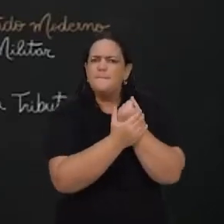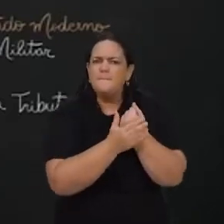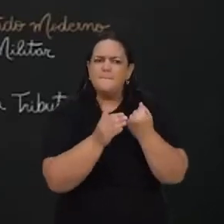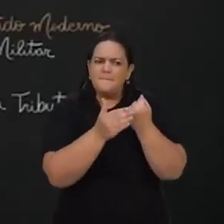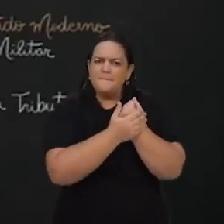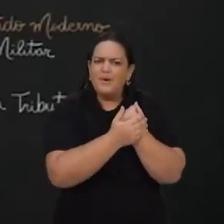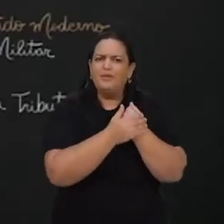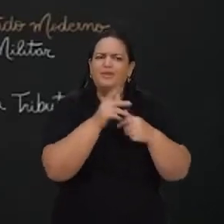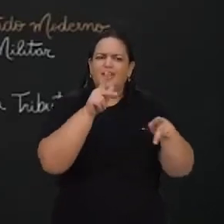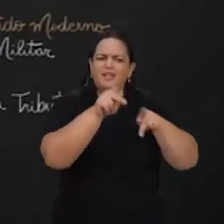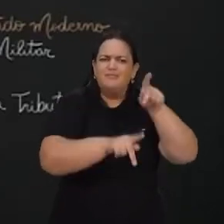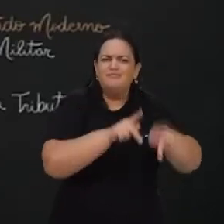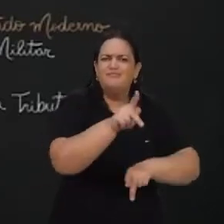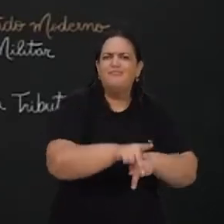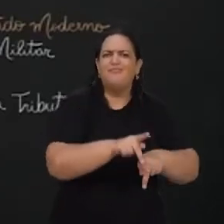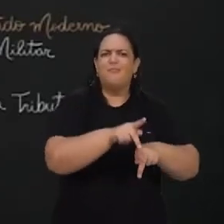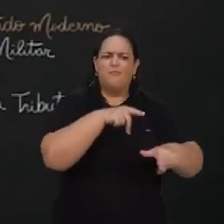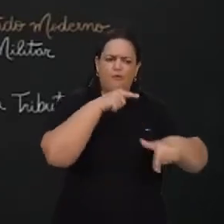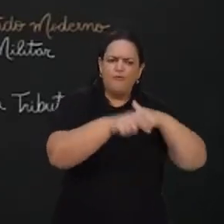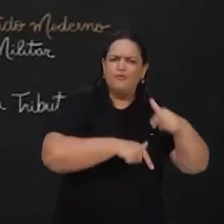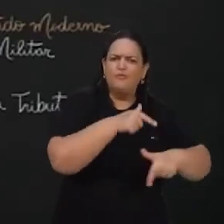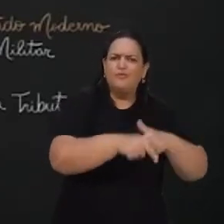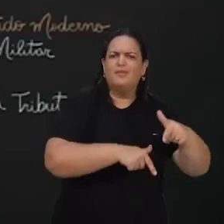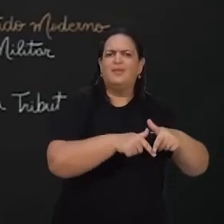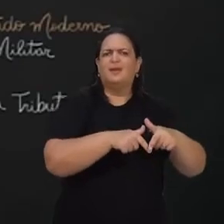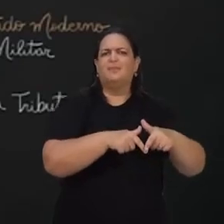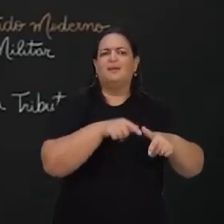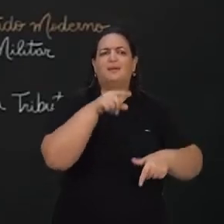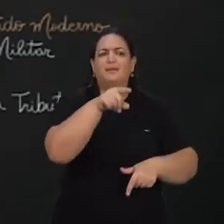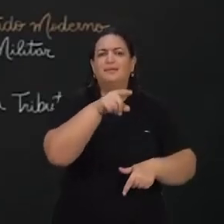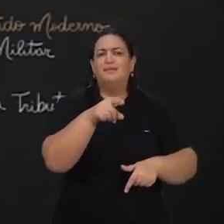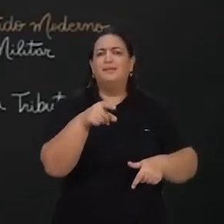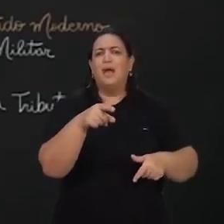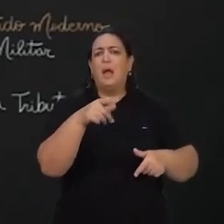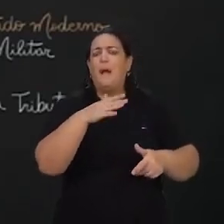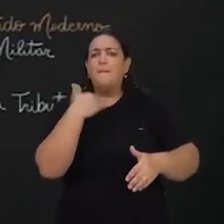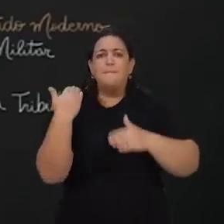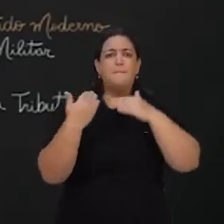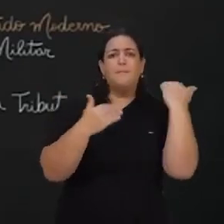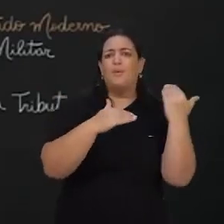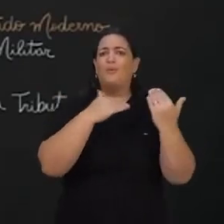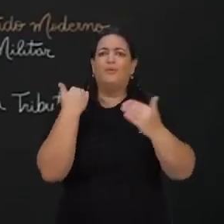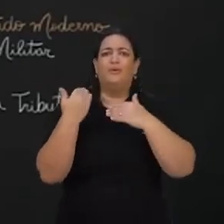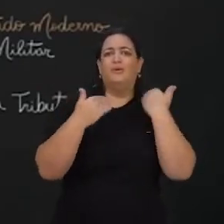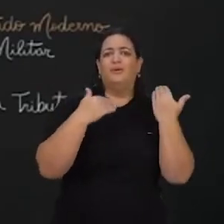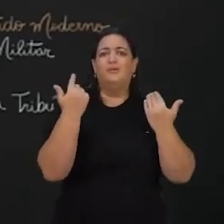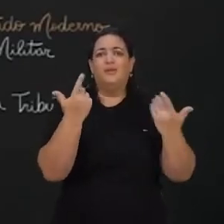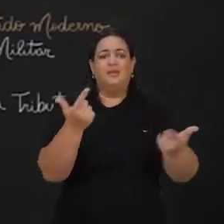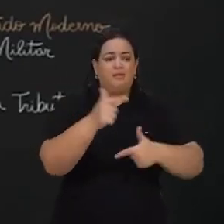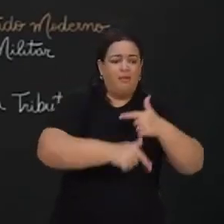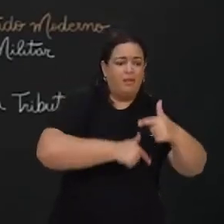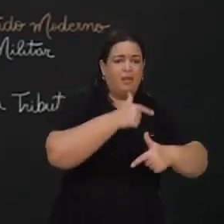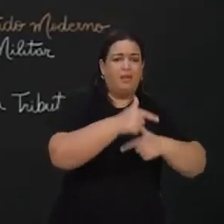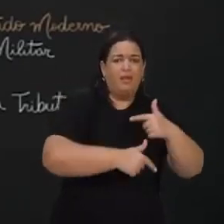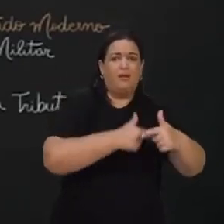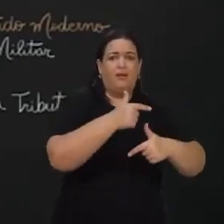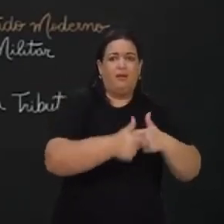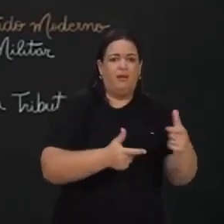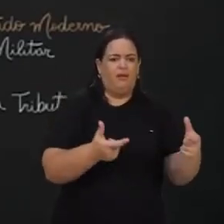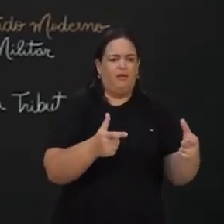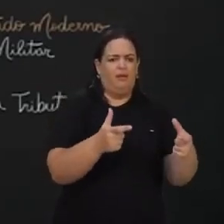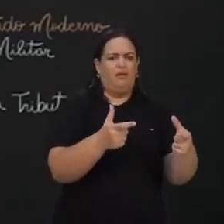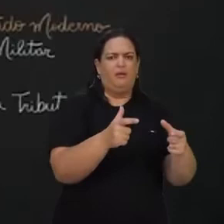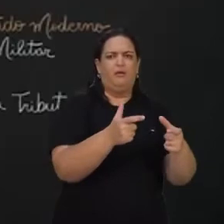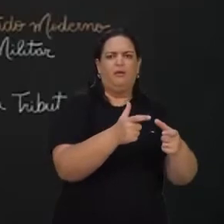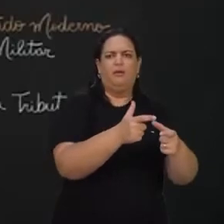populações daquela peste e também porque muitas pessoas morriam. Com isso se produzia menos alimentos e ficava cada vez mais difícil vencer